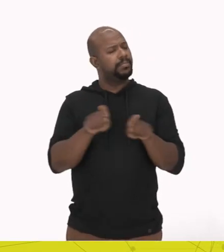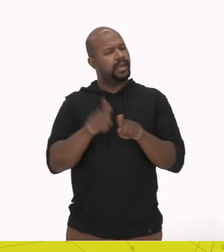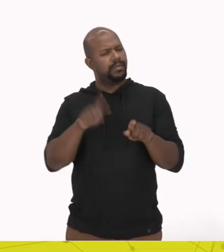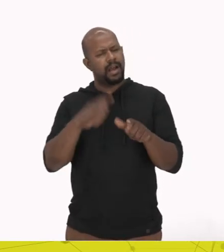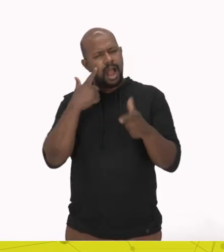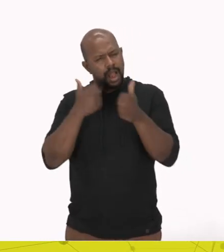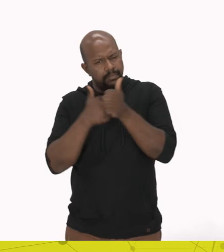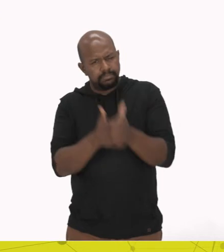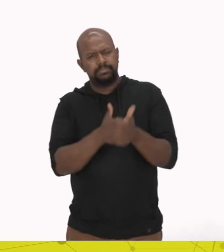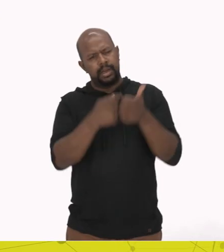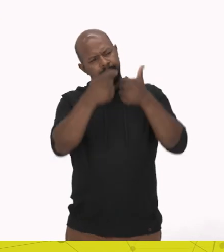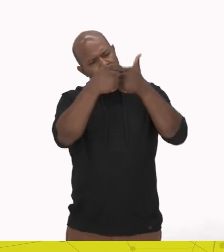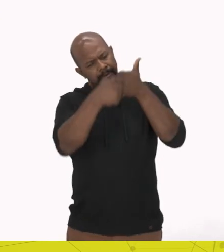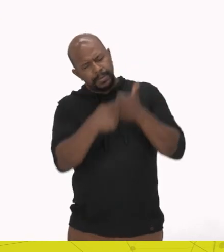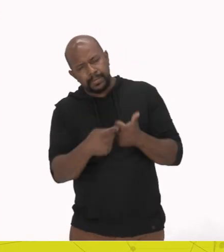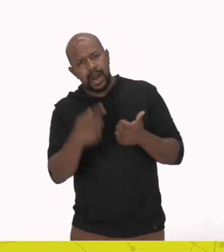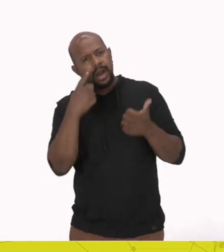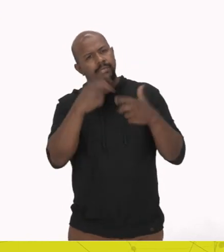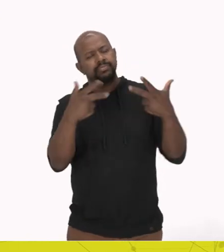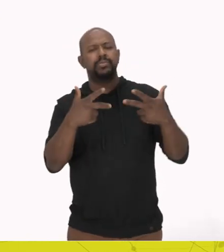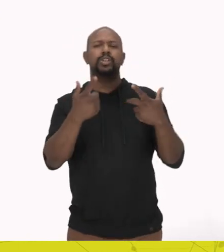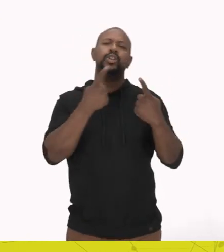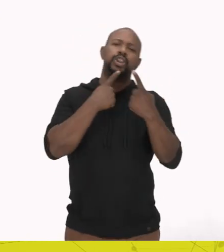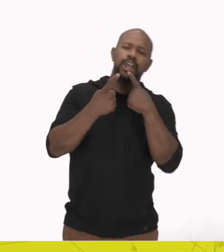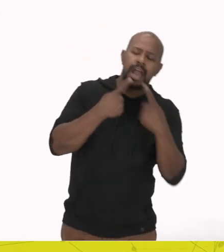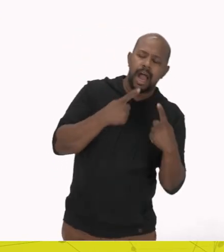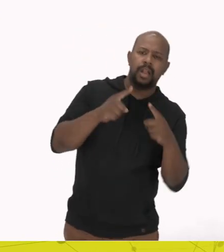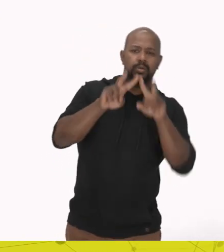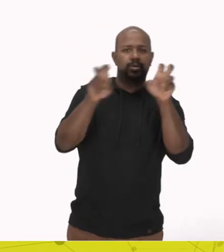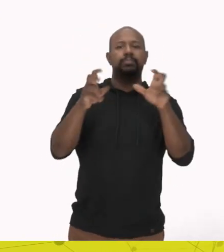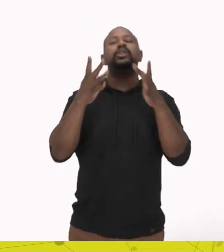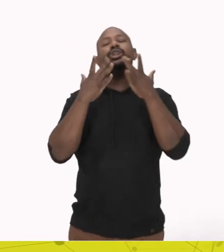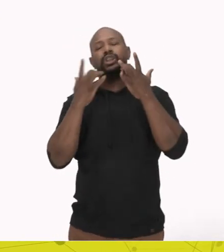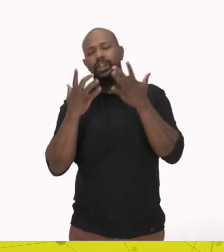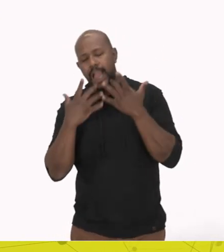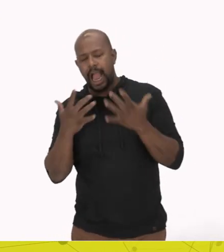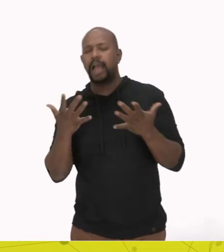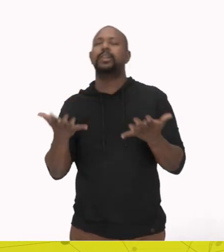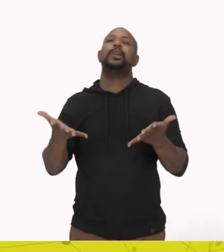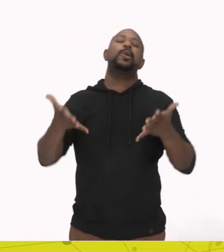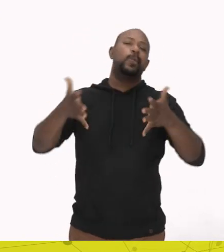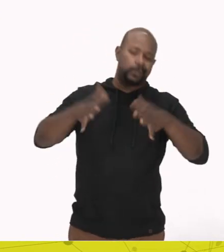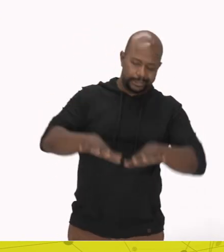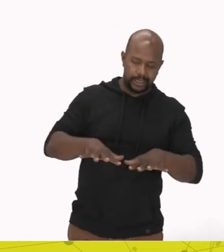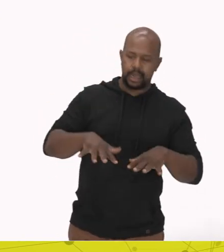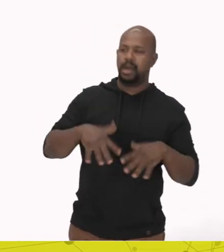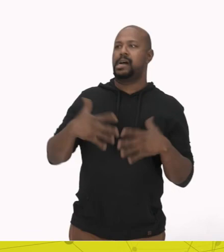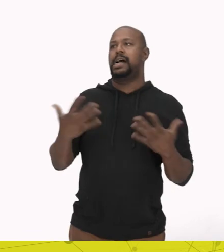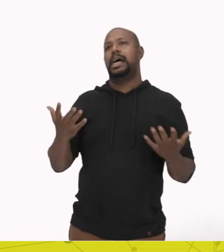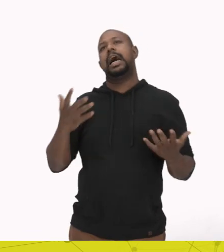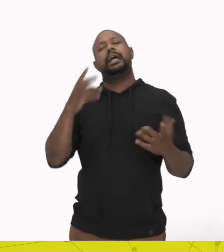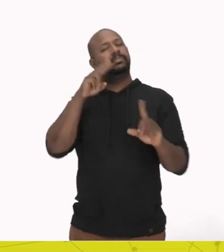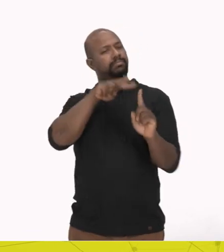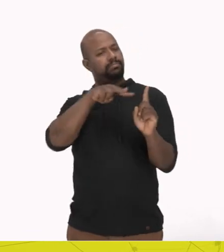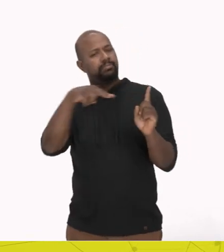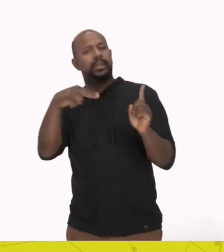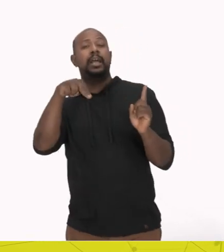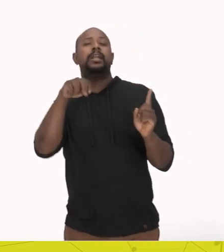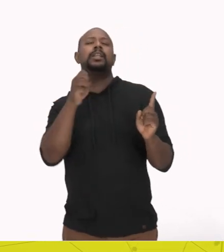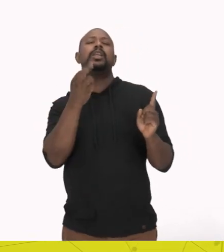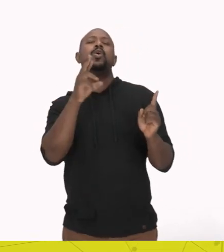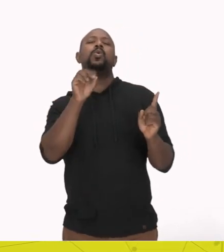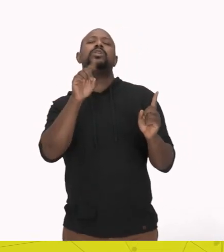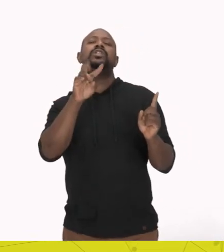Vocês também vão acompanhar lá diálogos sobre teatro e inclusão através da perspectiva